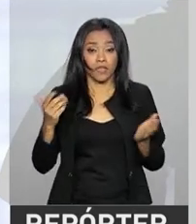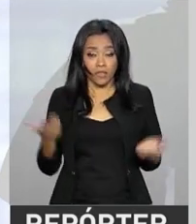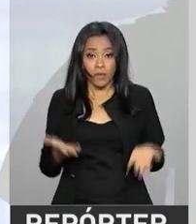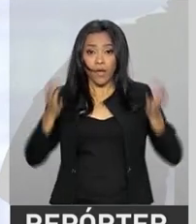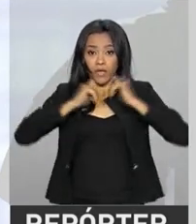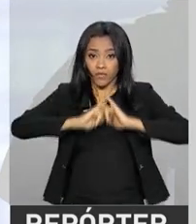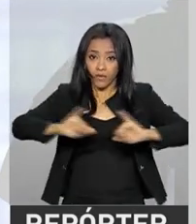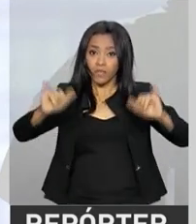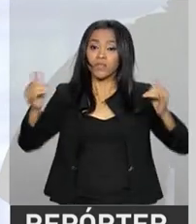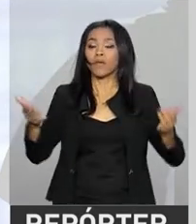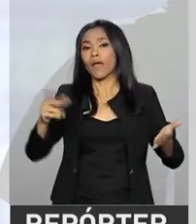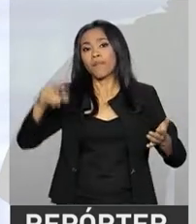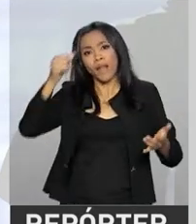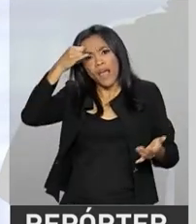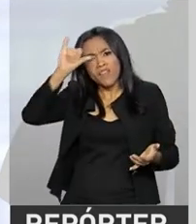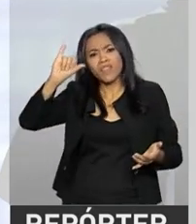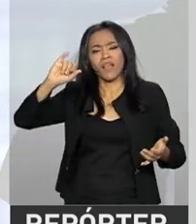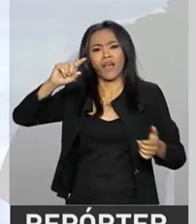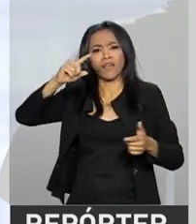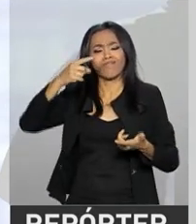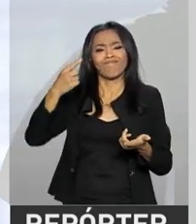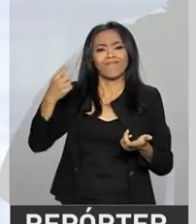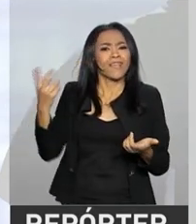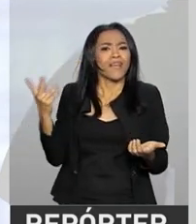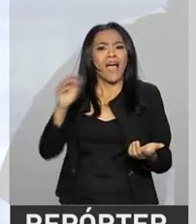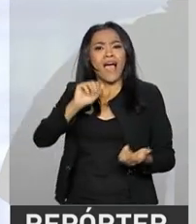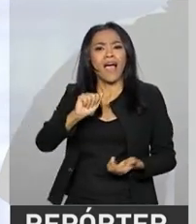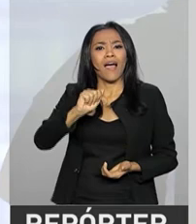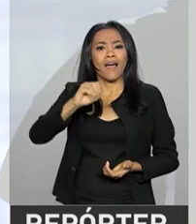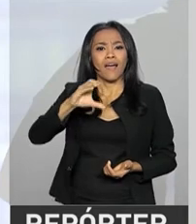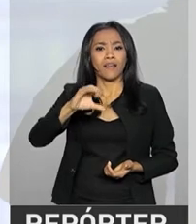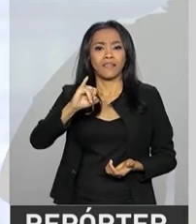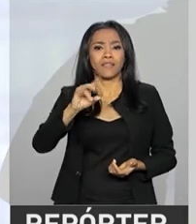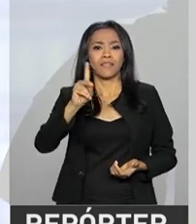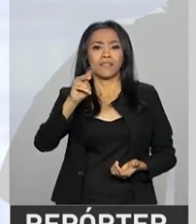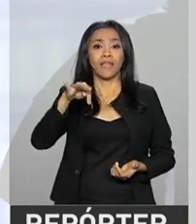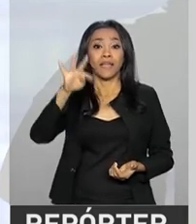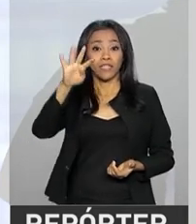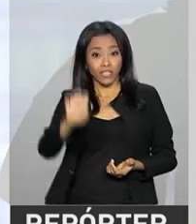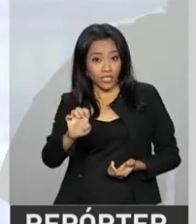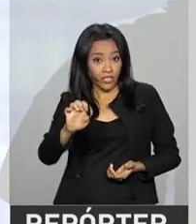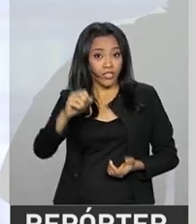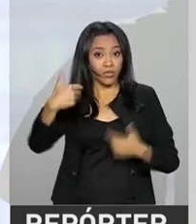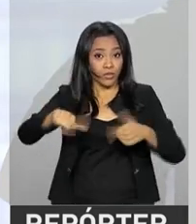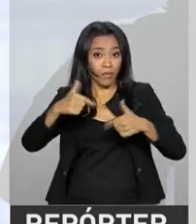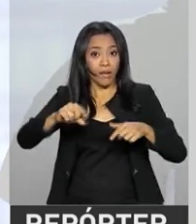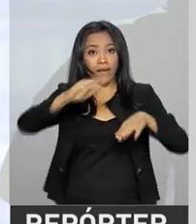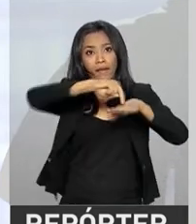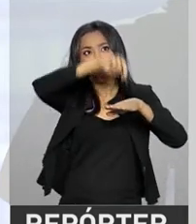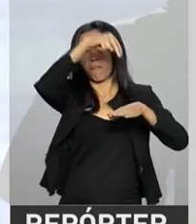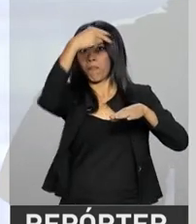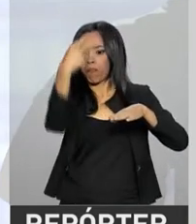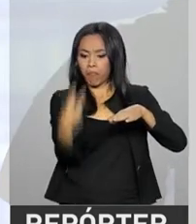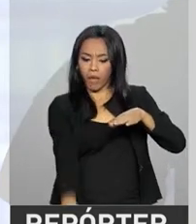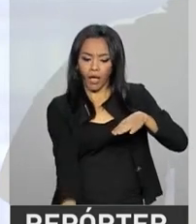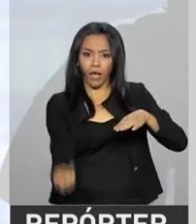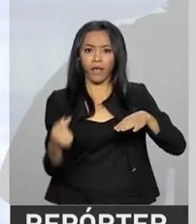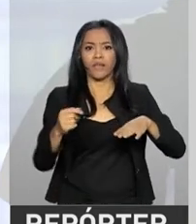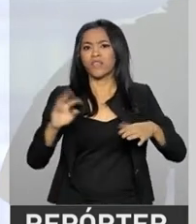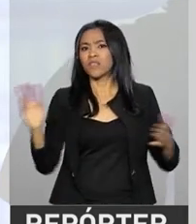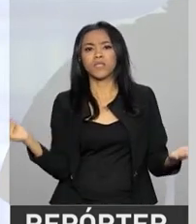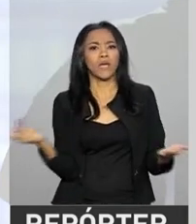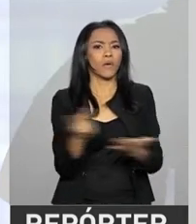Nacional de Prevenção de Acidentes do Trabalho em 2018 são as quedas de alturas e os chamados